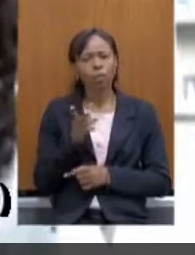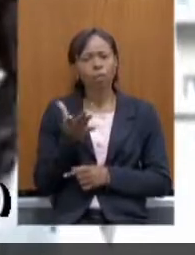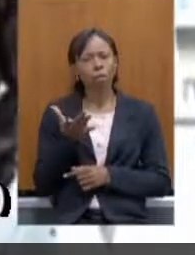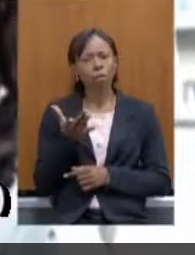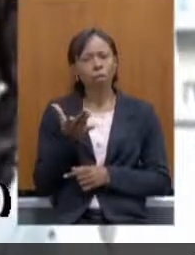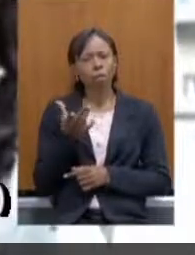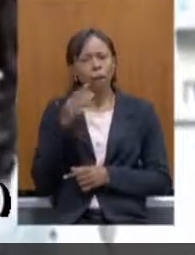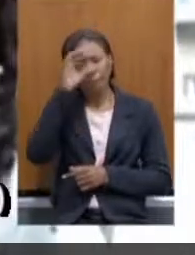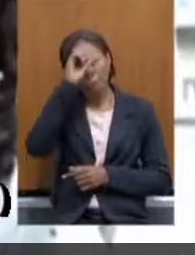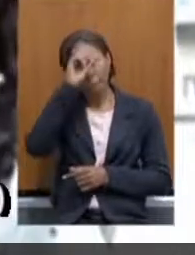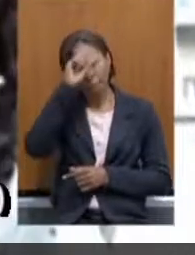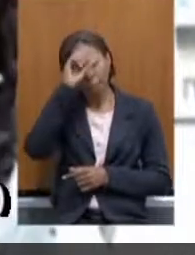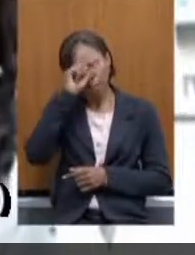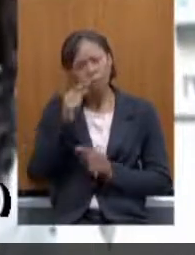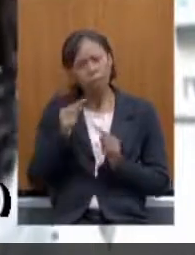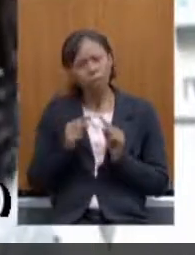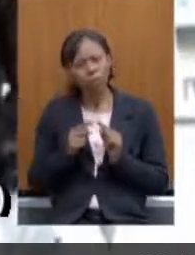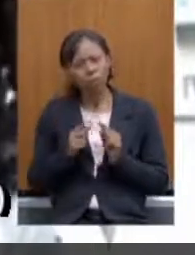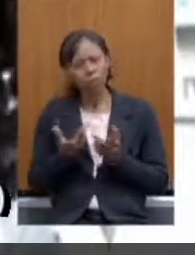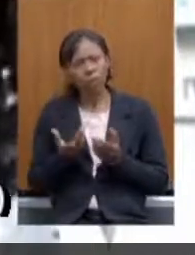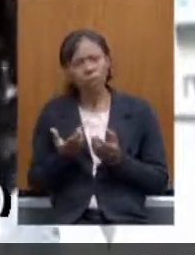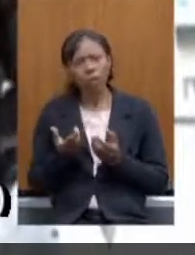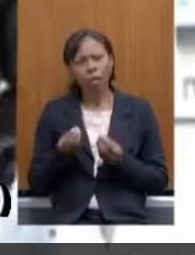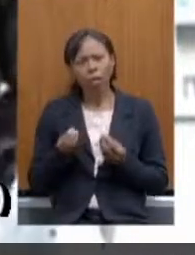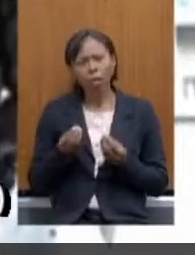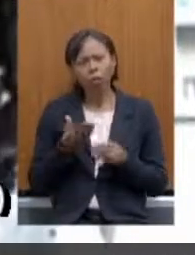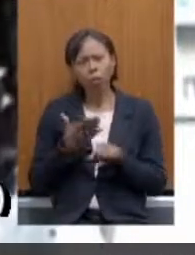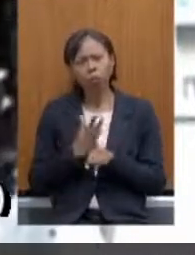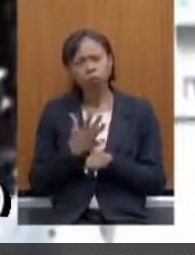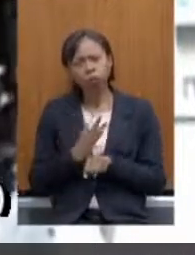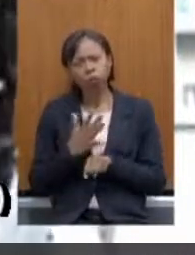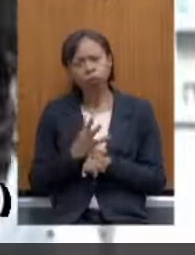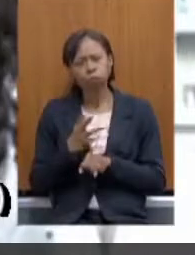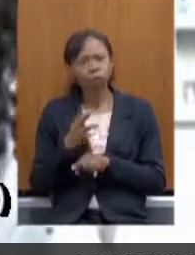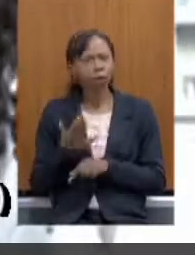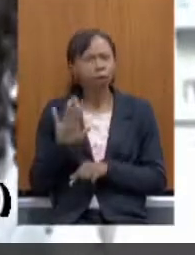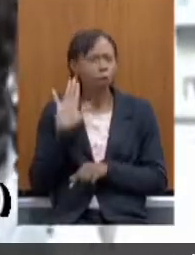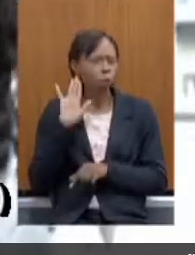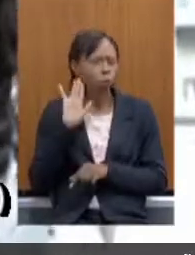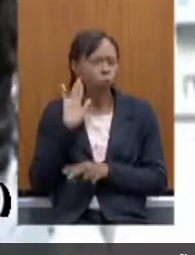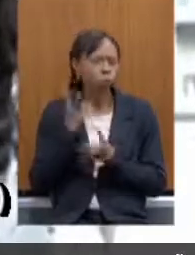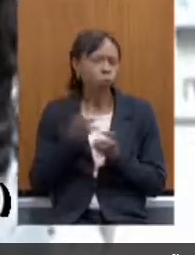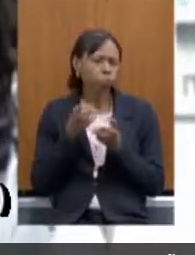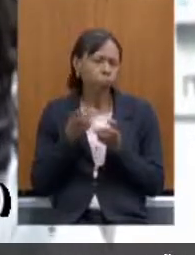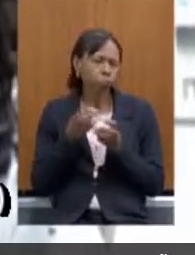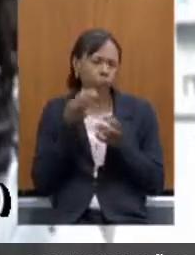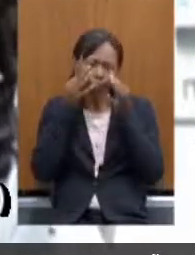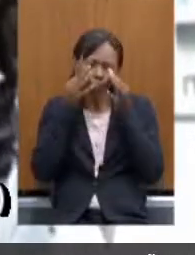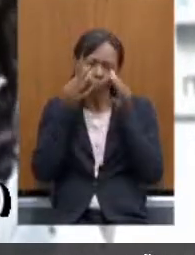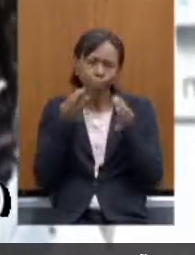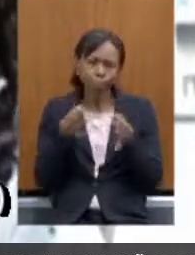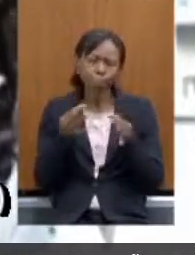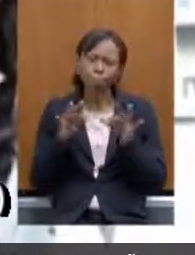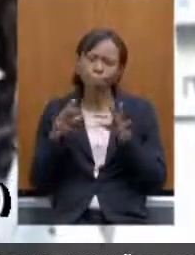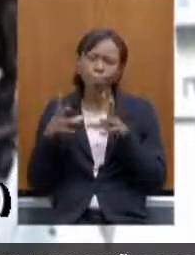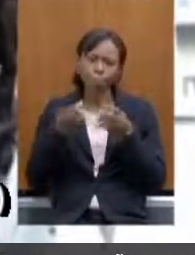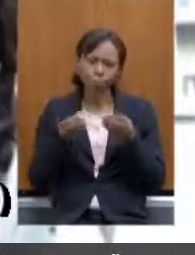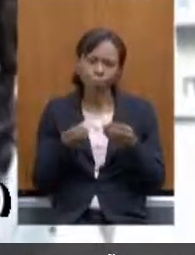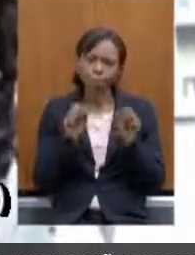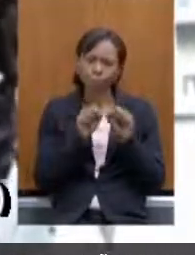sentido de aprender e também de exercitar a capacidade de ouvir a todos durante o